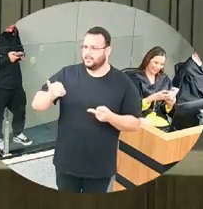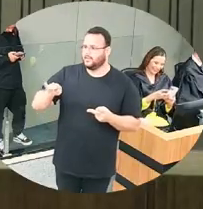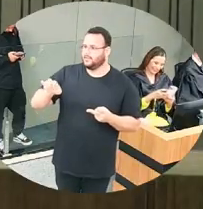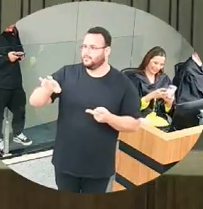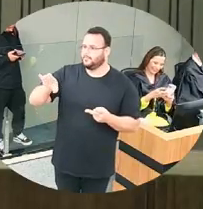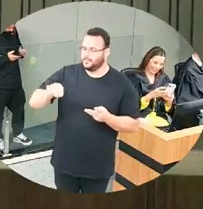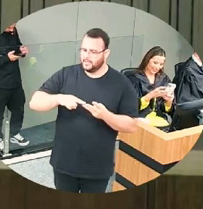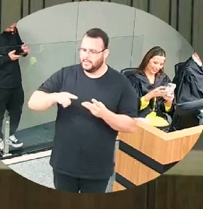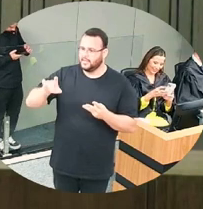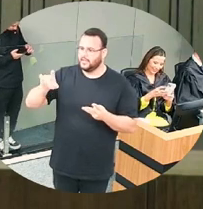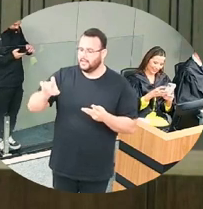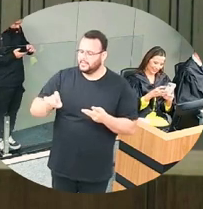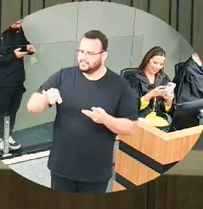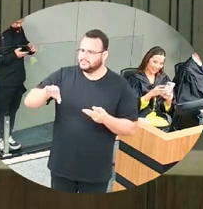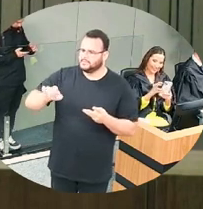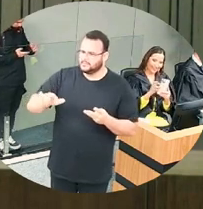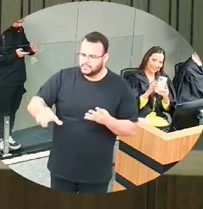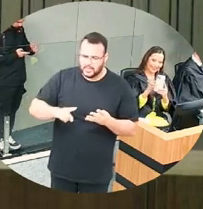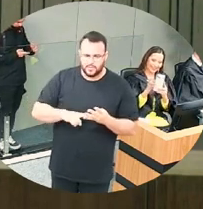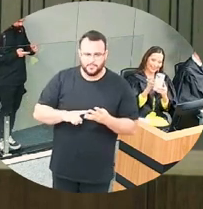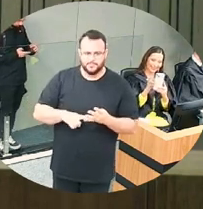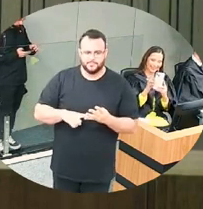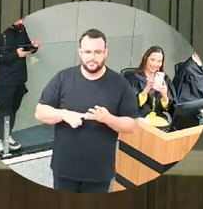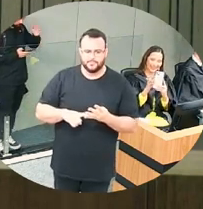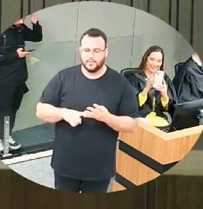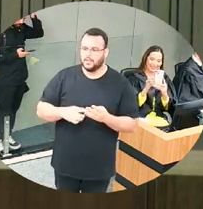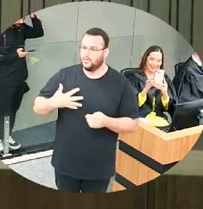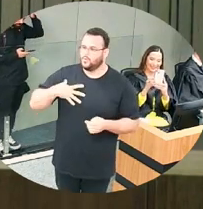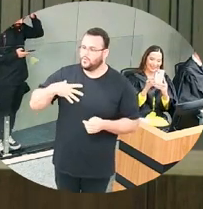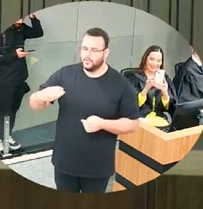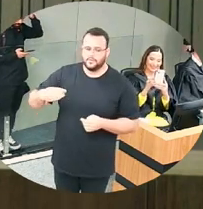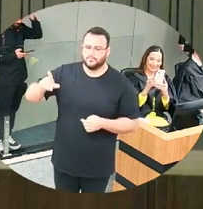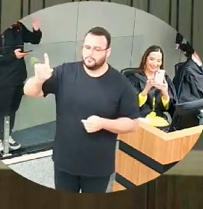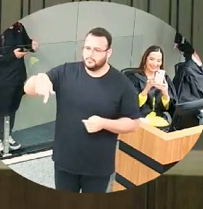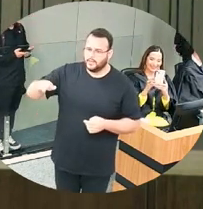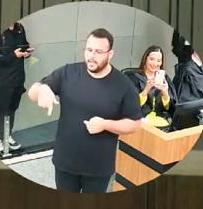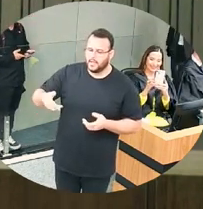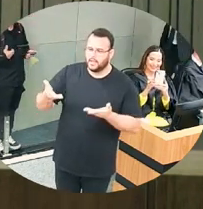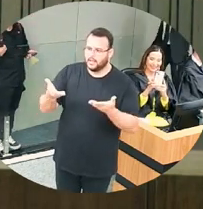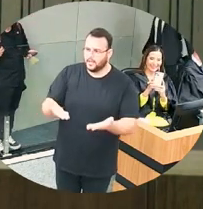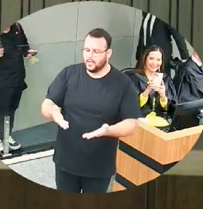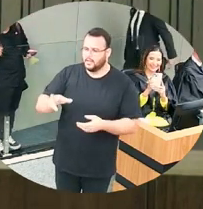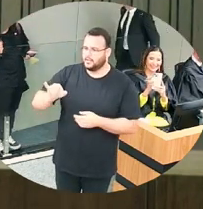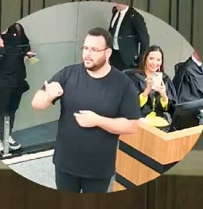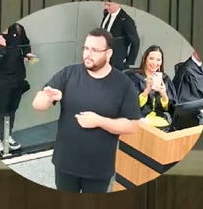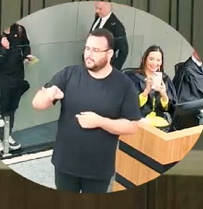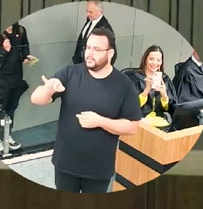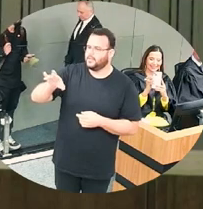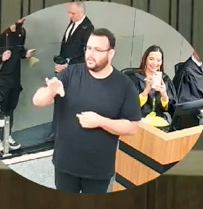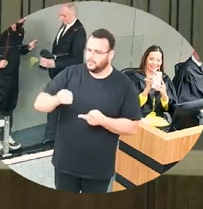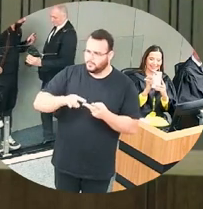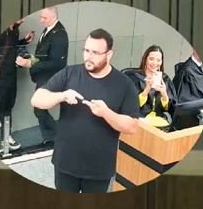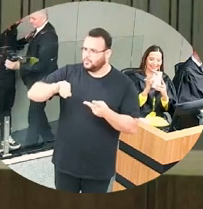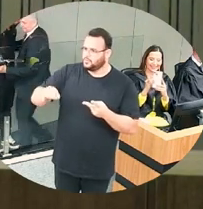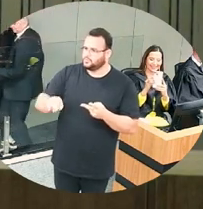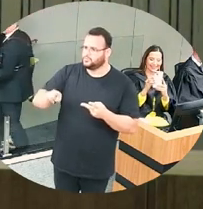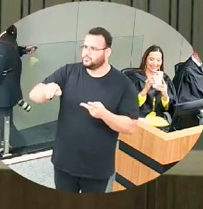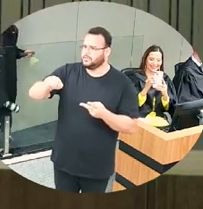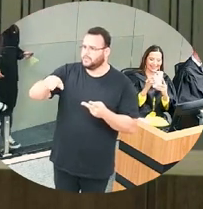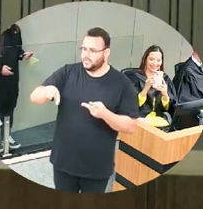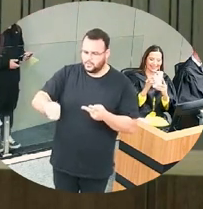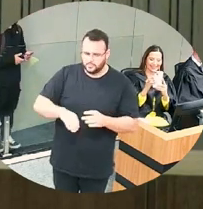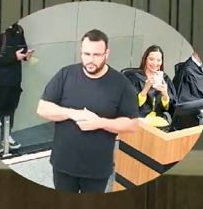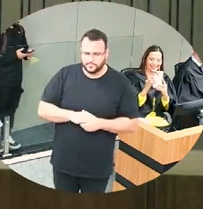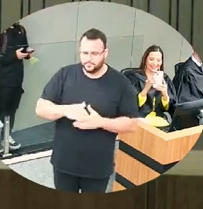edicel nía de Lima aos meus filhos por acréscimo Eric renel Ribeiro do Vale e Juliana S